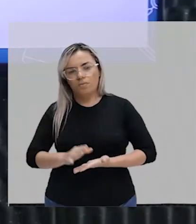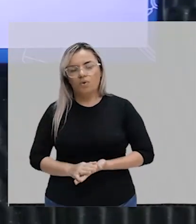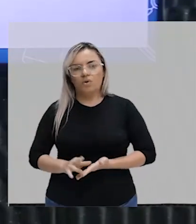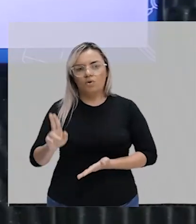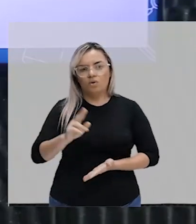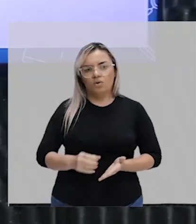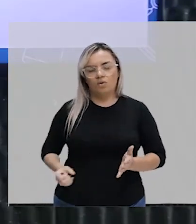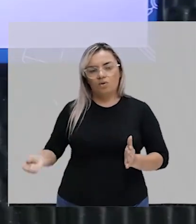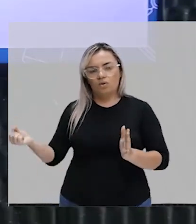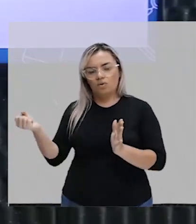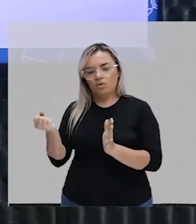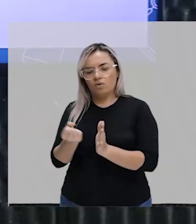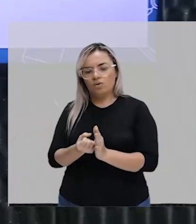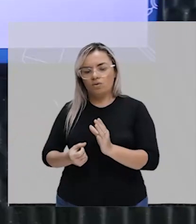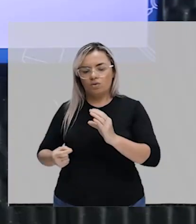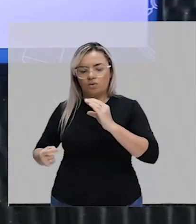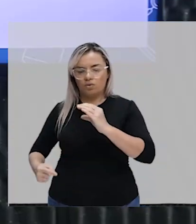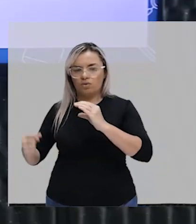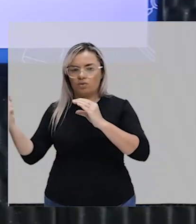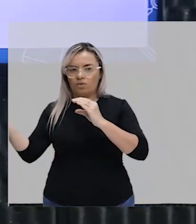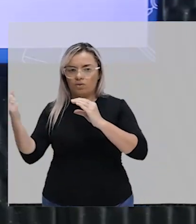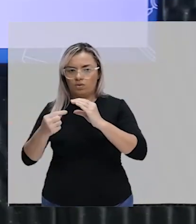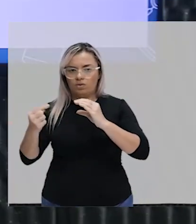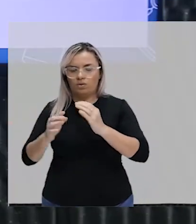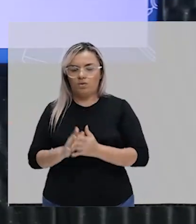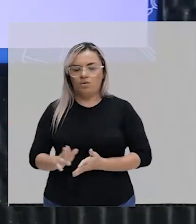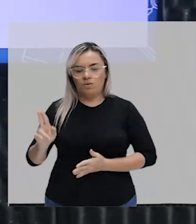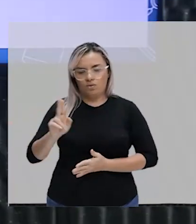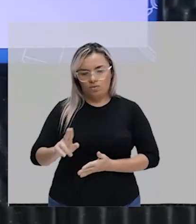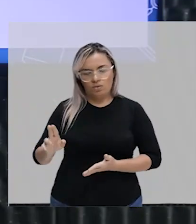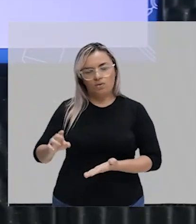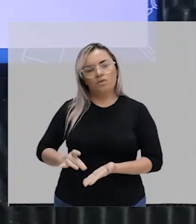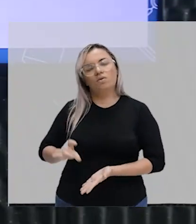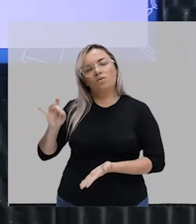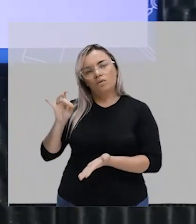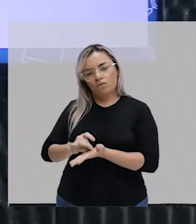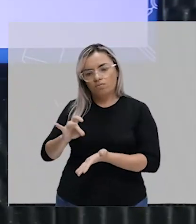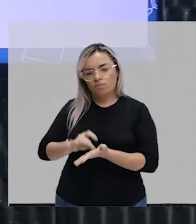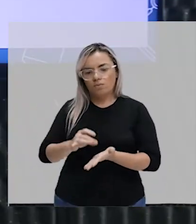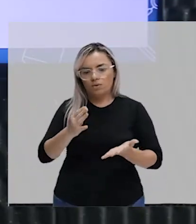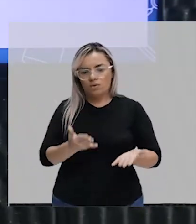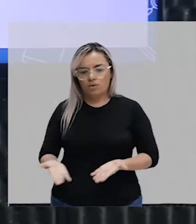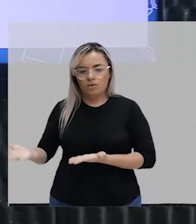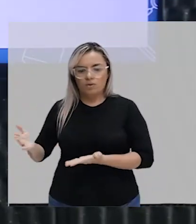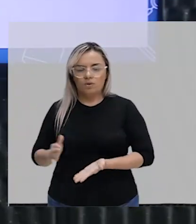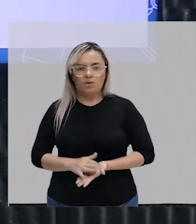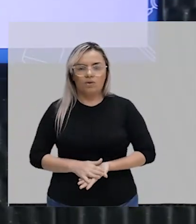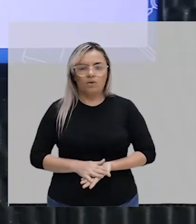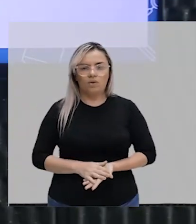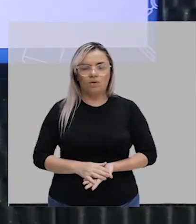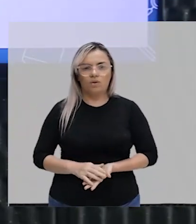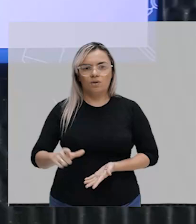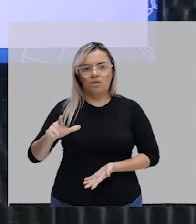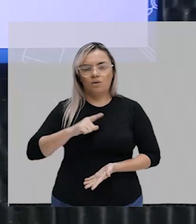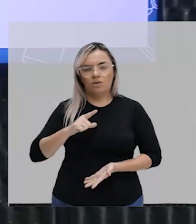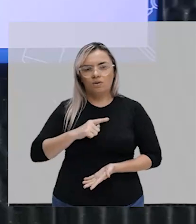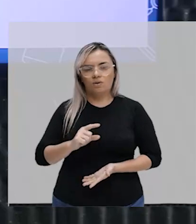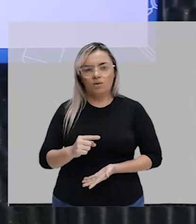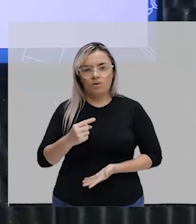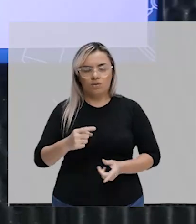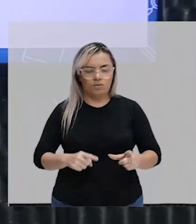bom? Então, para esse caso aqui, mais uma que é verdadeira, tá bom? E temos mais uma